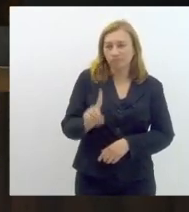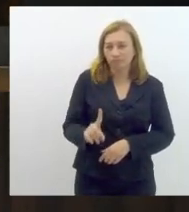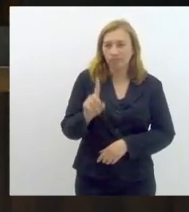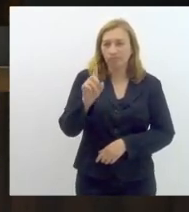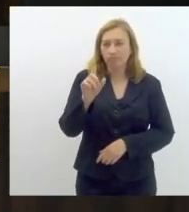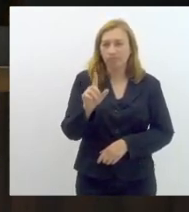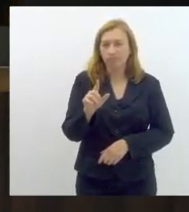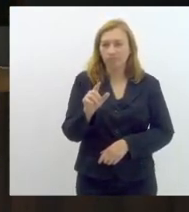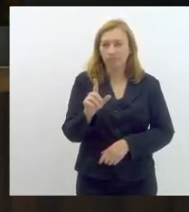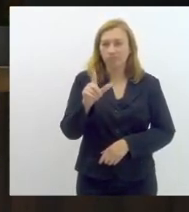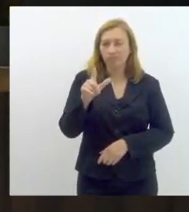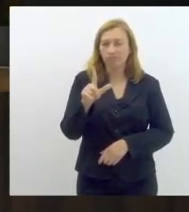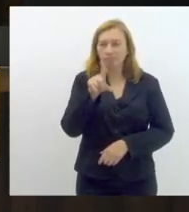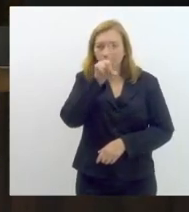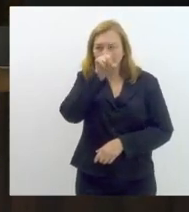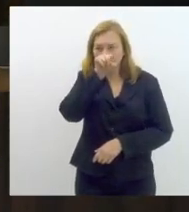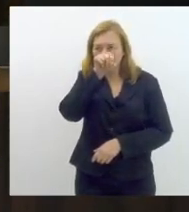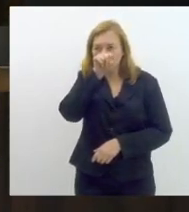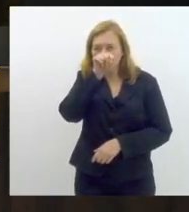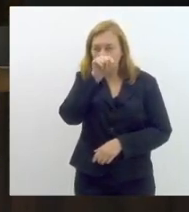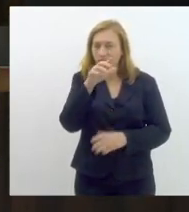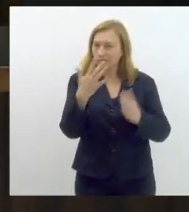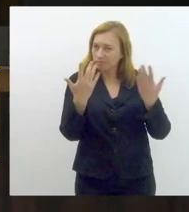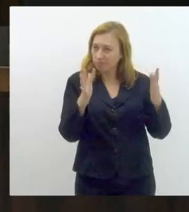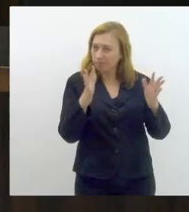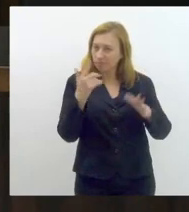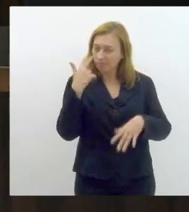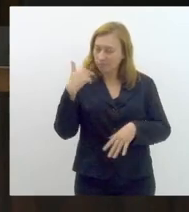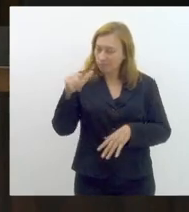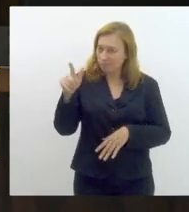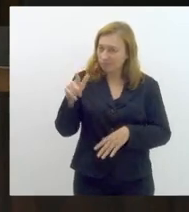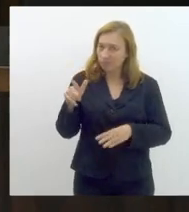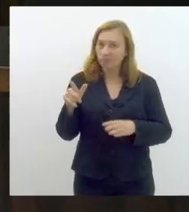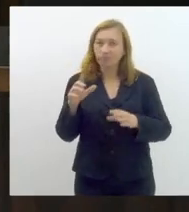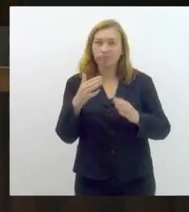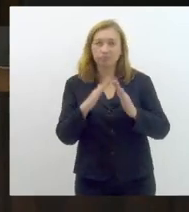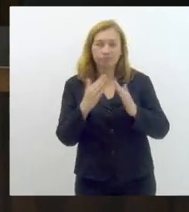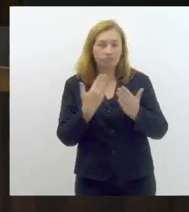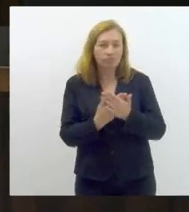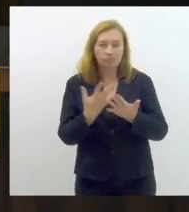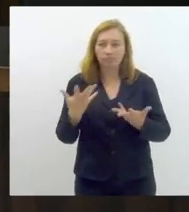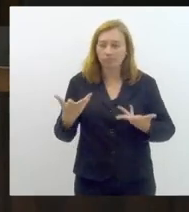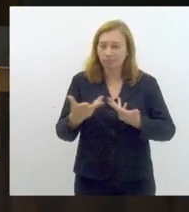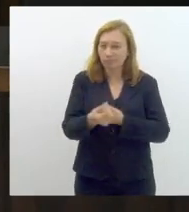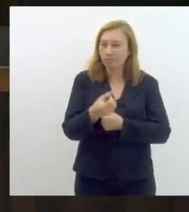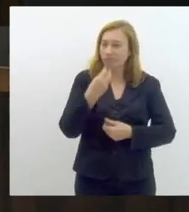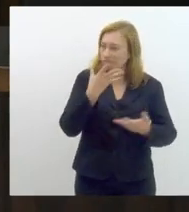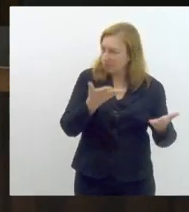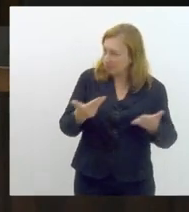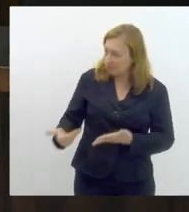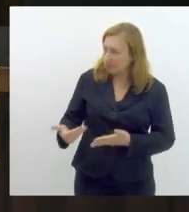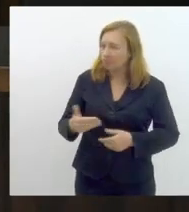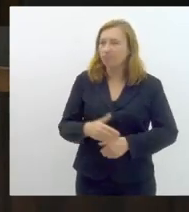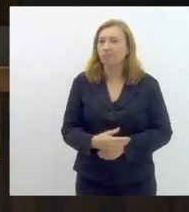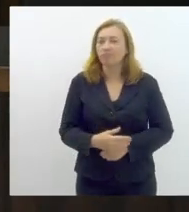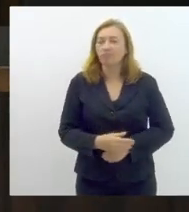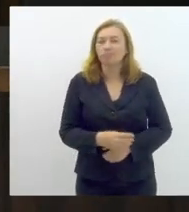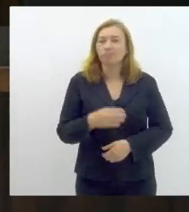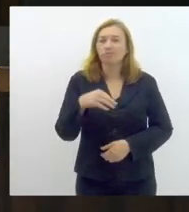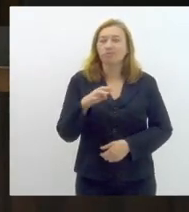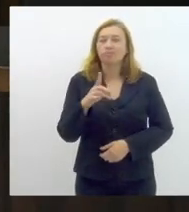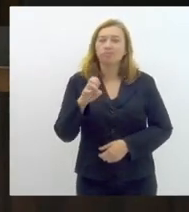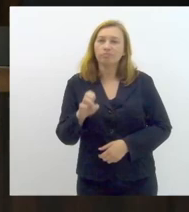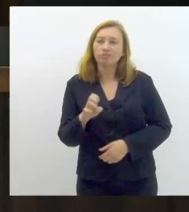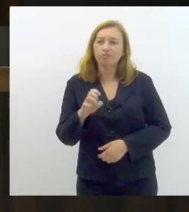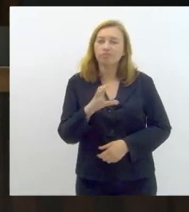Aidano de Almeida Nilópolis. Salve, Aidano, já fui lá, escola incrível. Seja muito bem-vinda. Amândio de